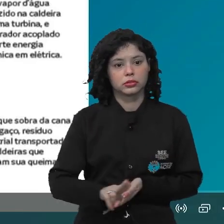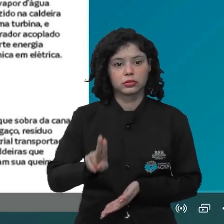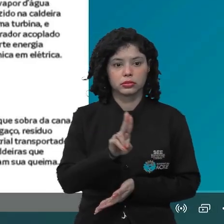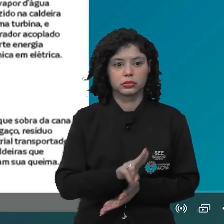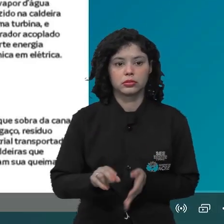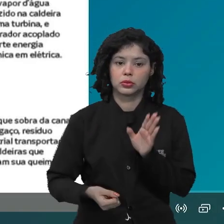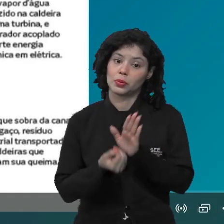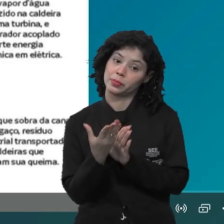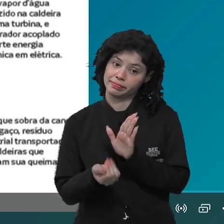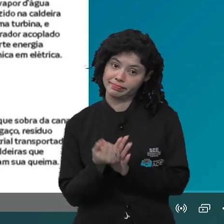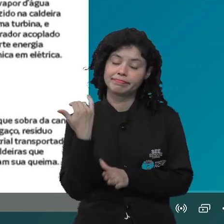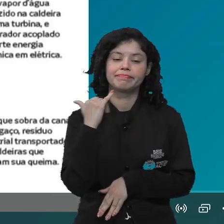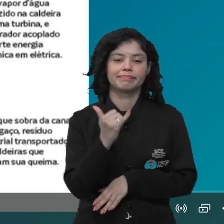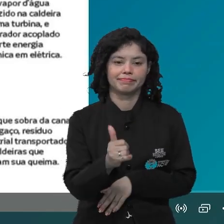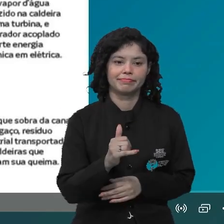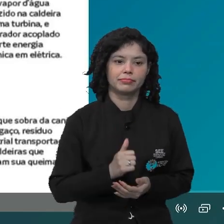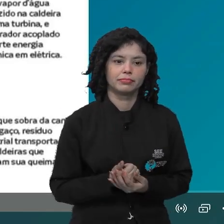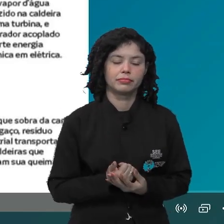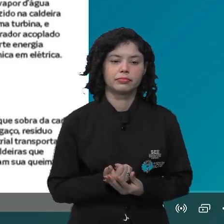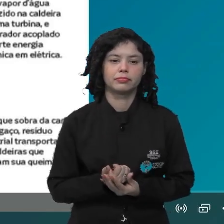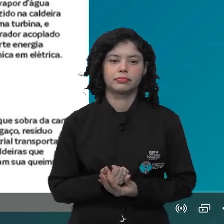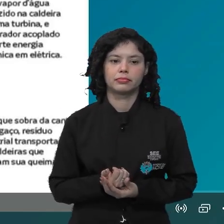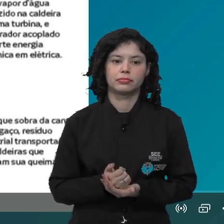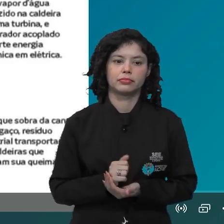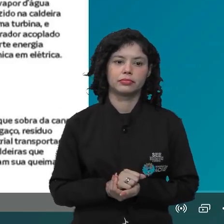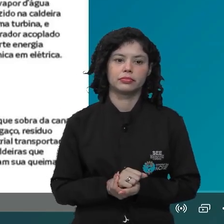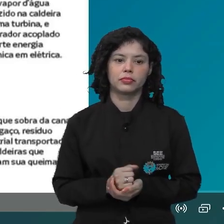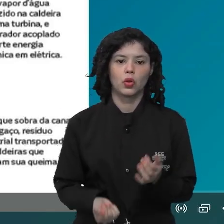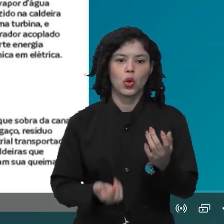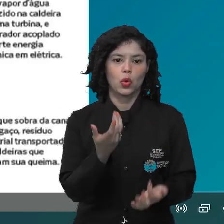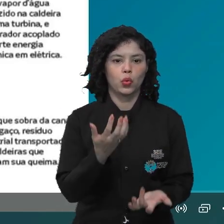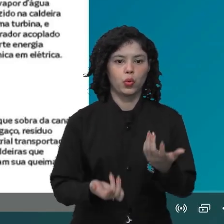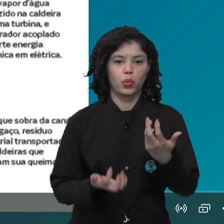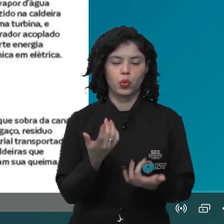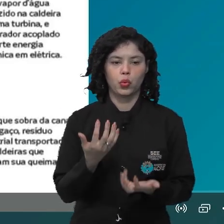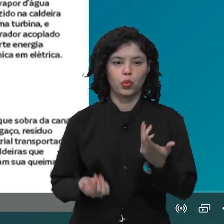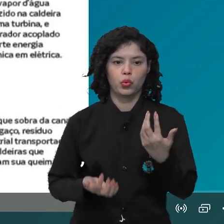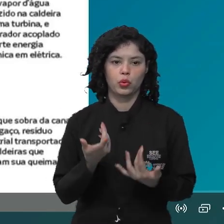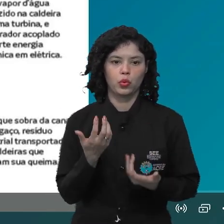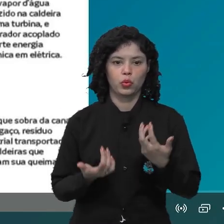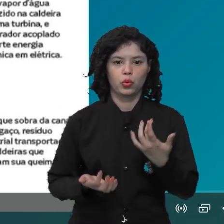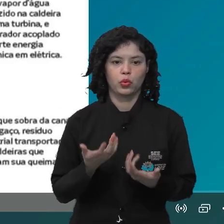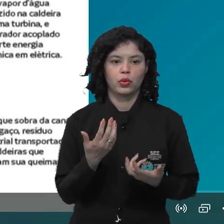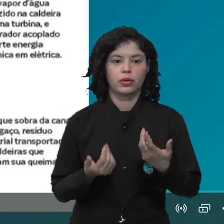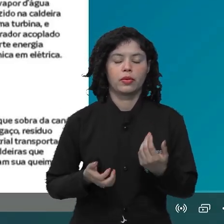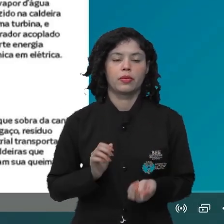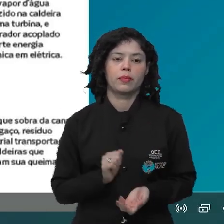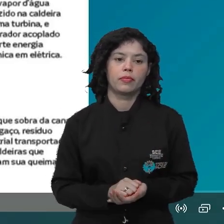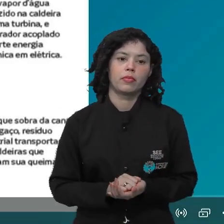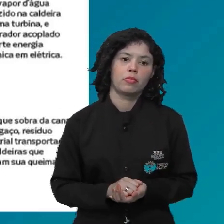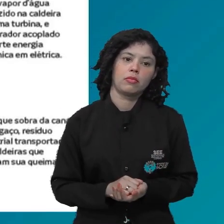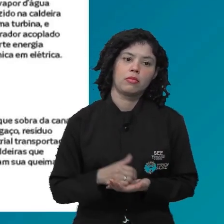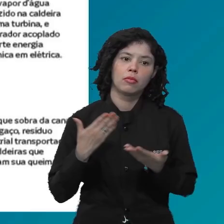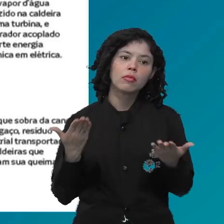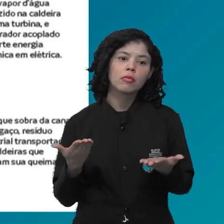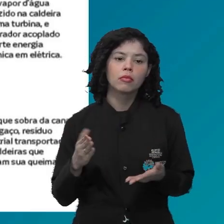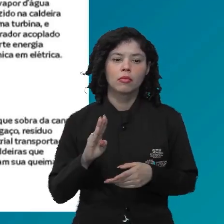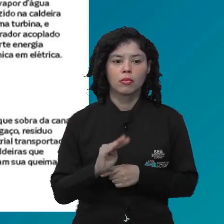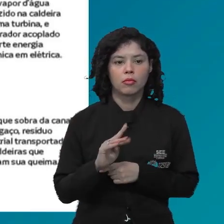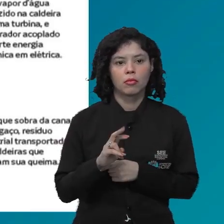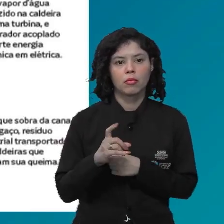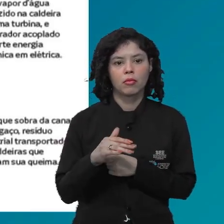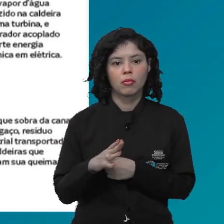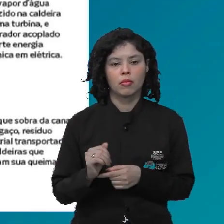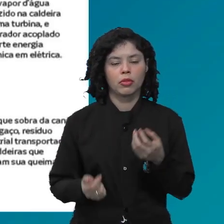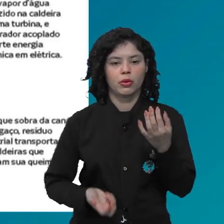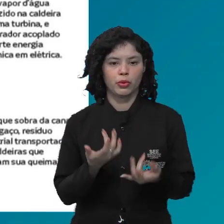para produção de energia. Então, vem aqui e aqui ela vai ser o quê? Vai ser queimada, né? Então, o que sobra ali do bagaço, ele